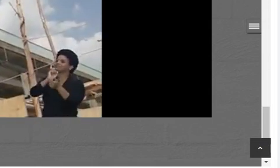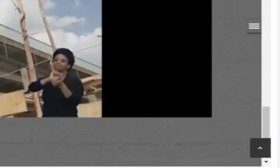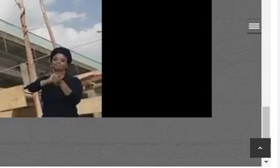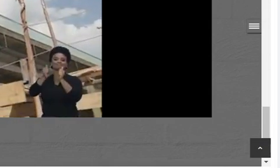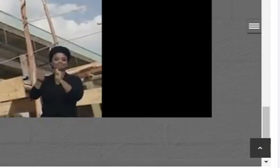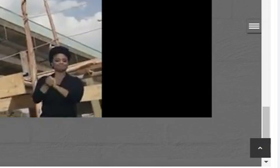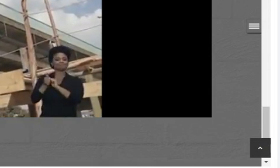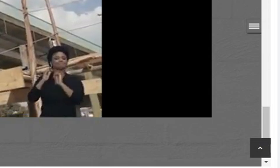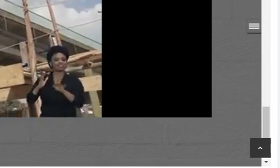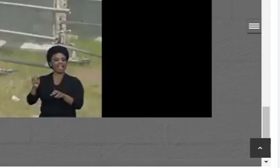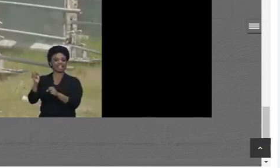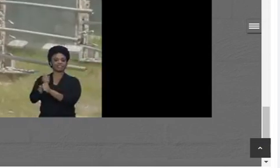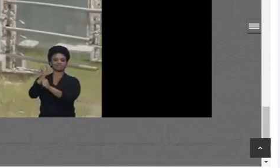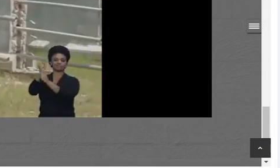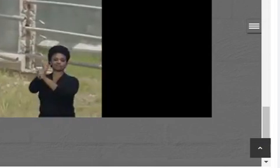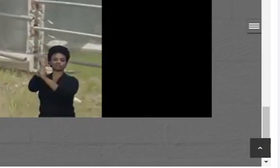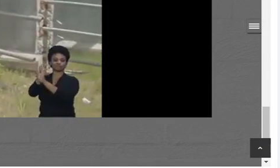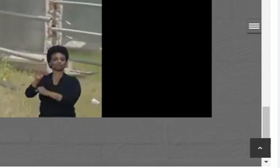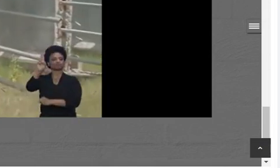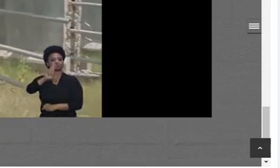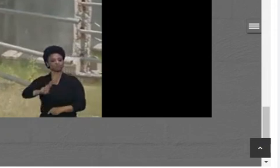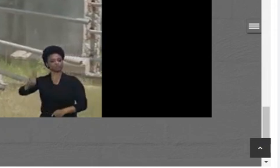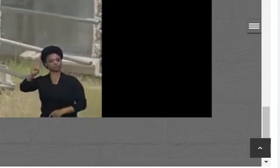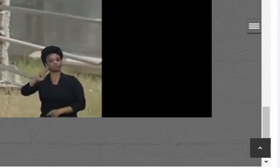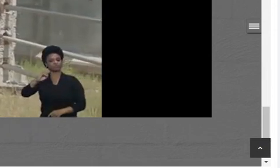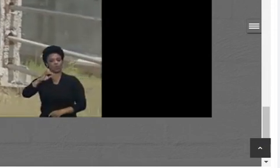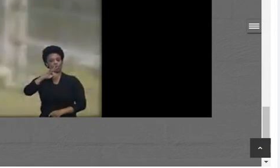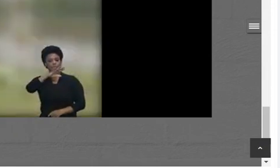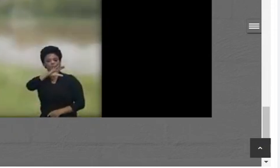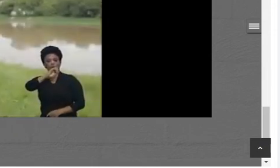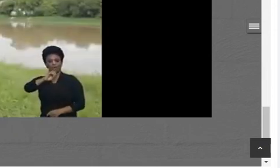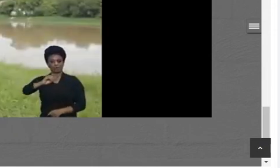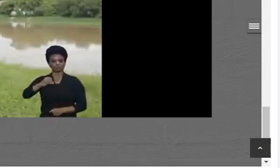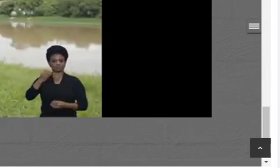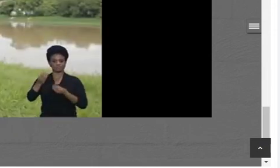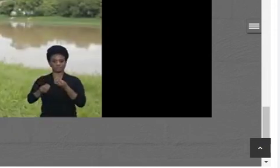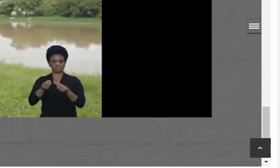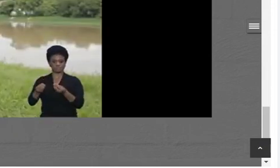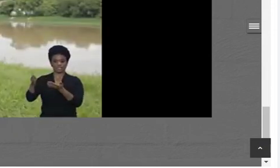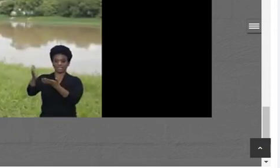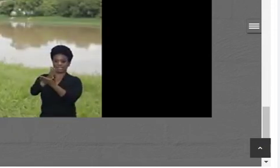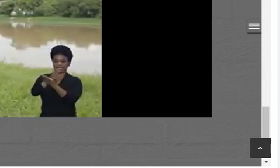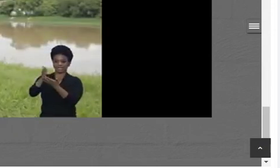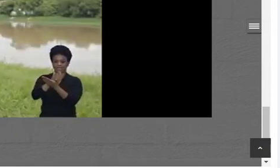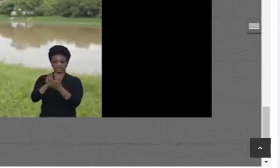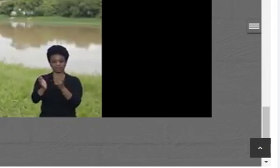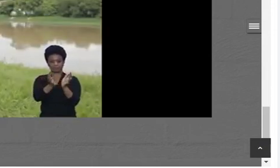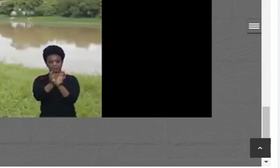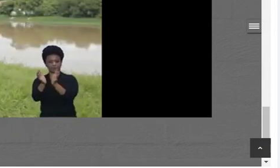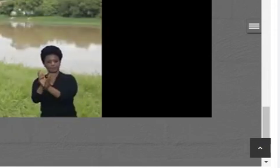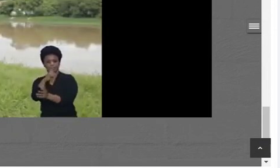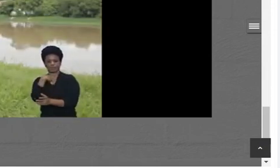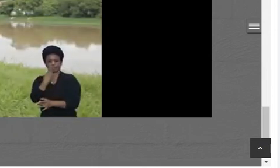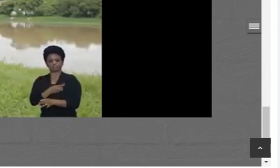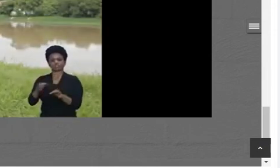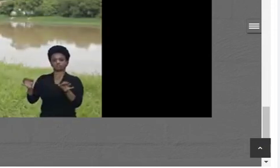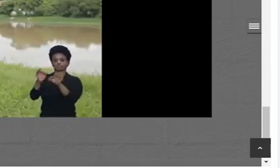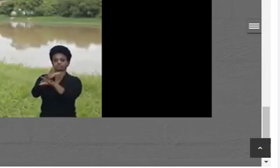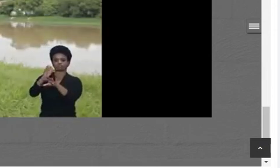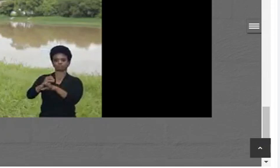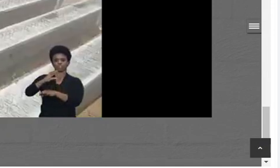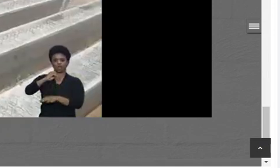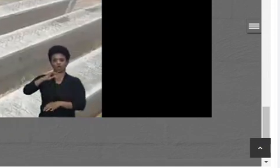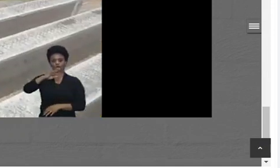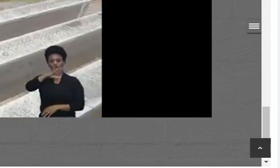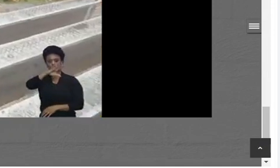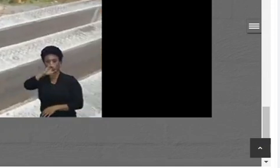concreto armado, também é utilizado o concreto protendido. Em algumas peças a gente executa o concreto e aço, que